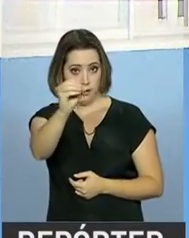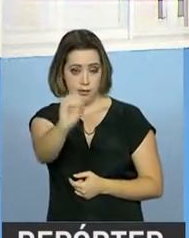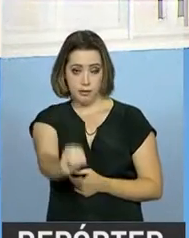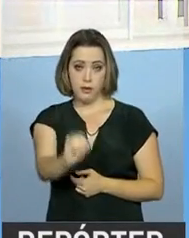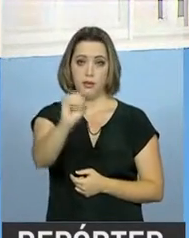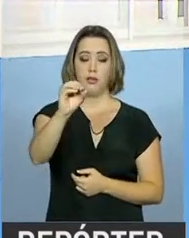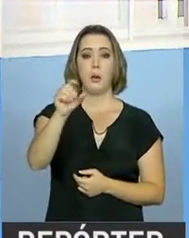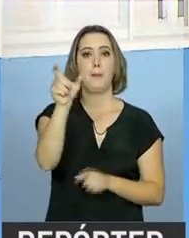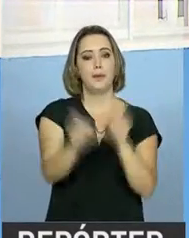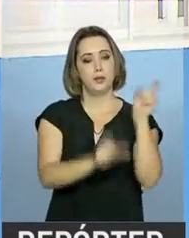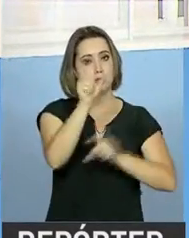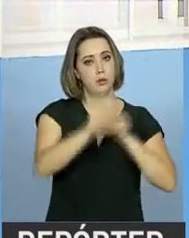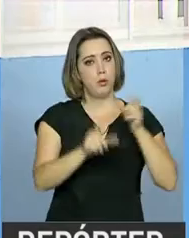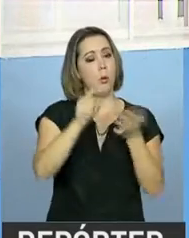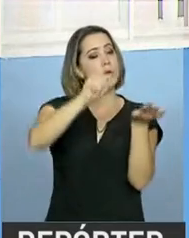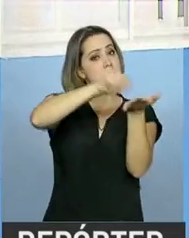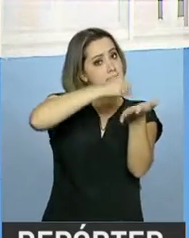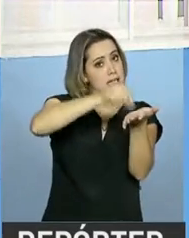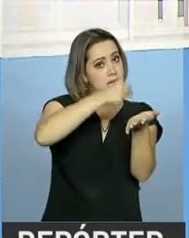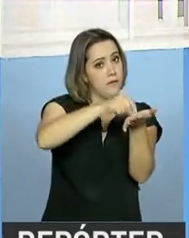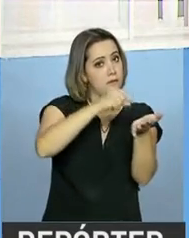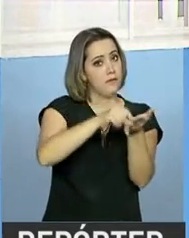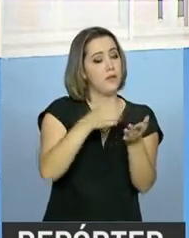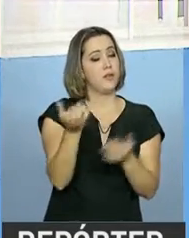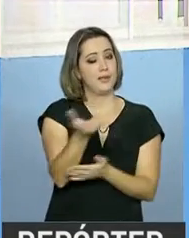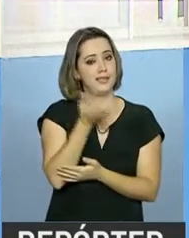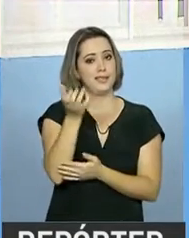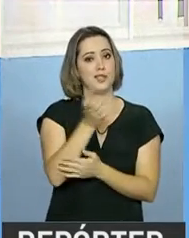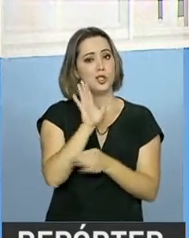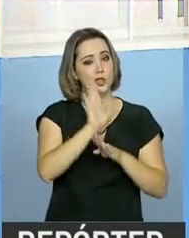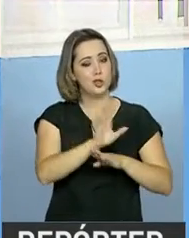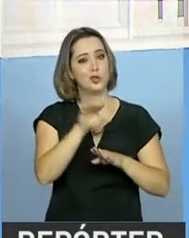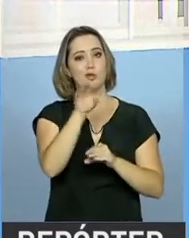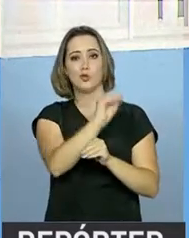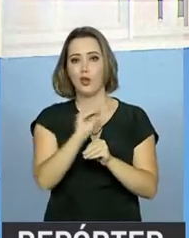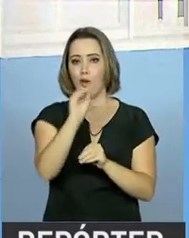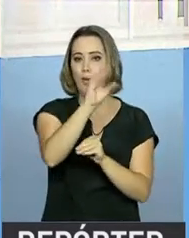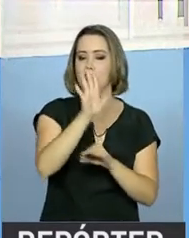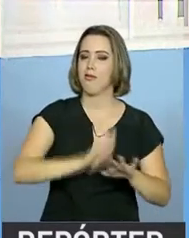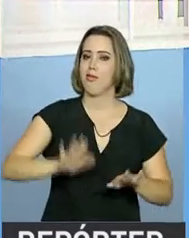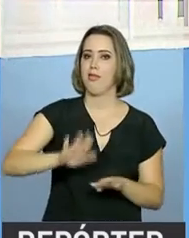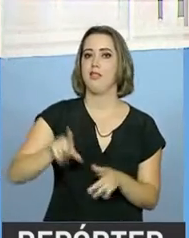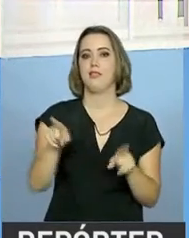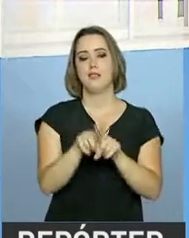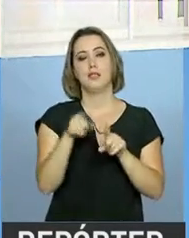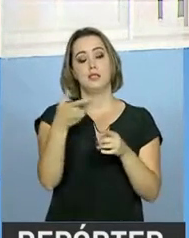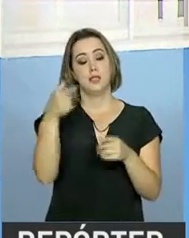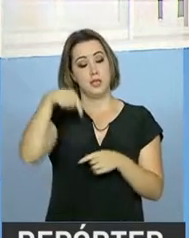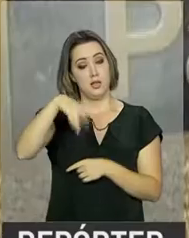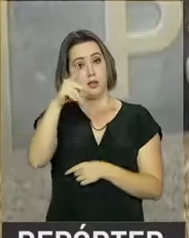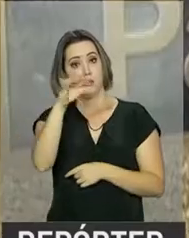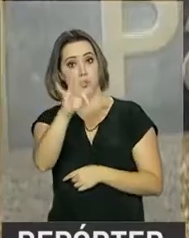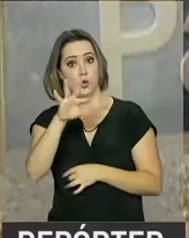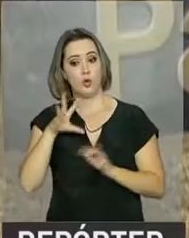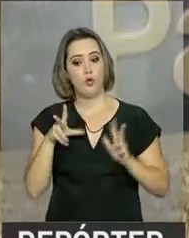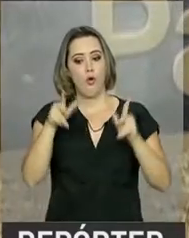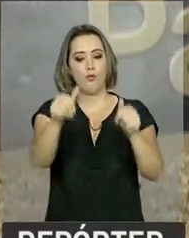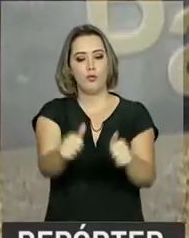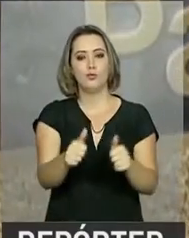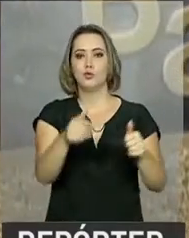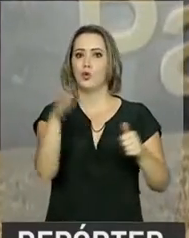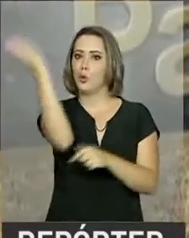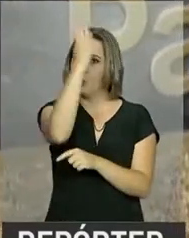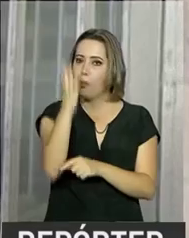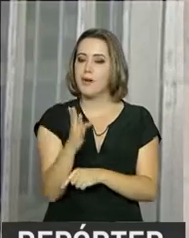do governo federal que é incentivar mais pessoas a participar desse processo em todo o país o ministério da